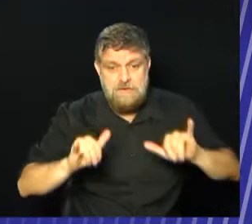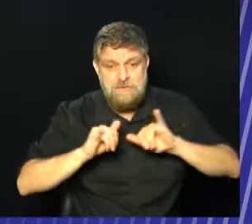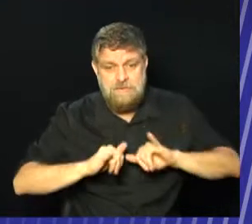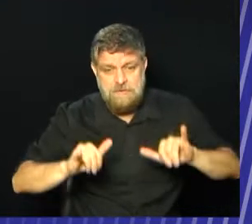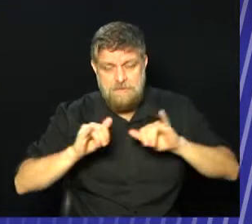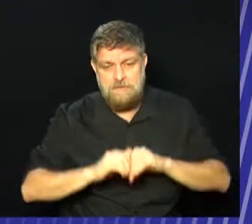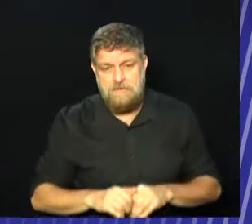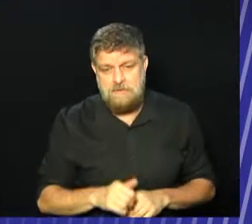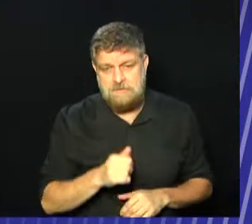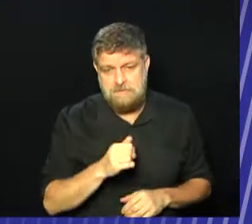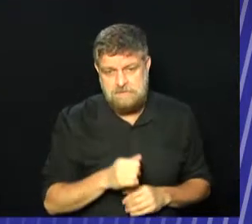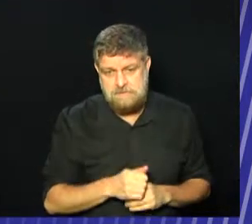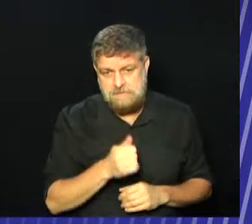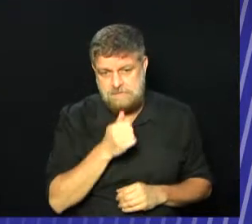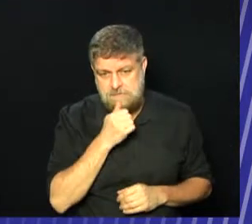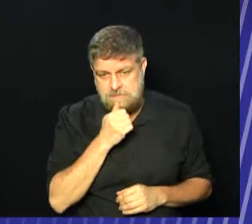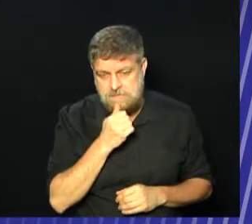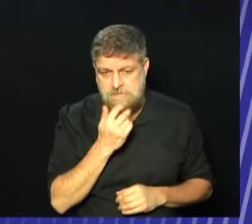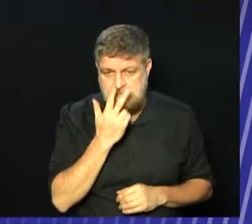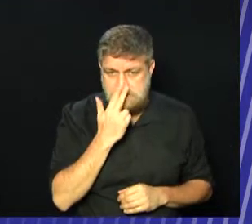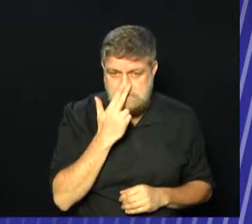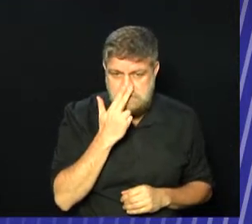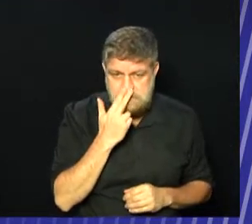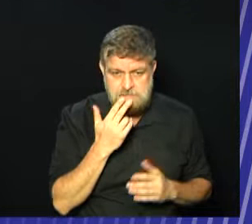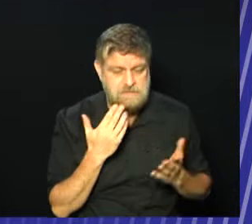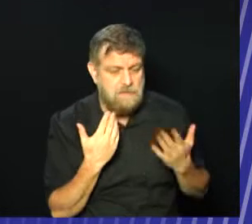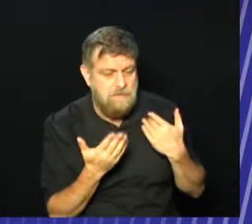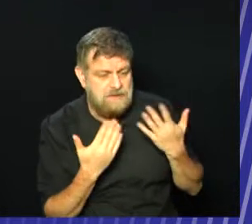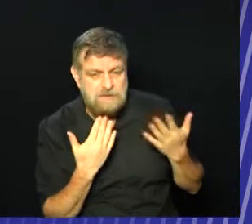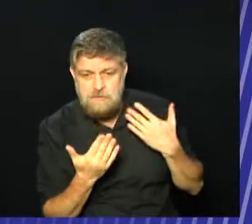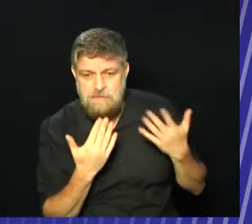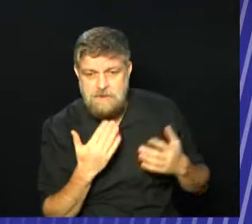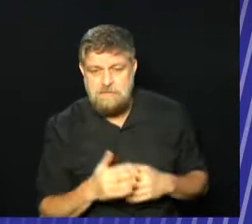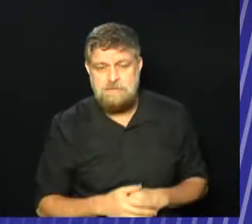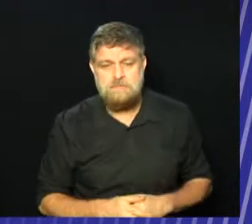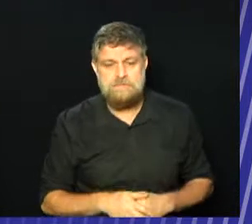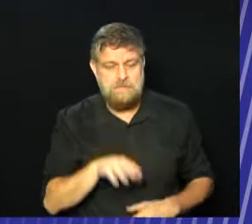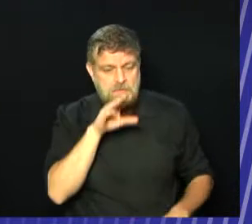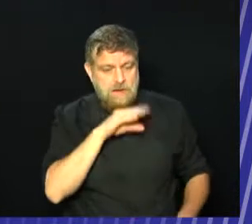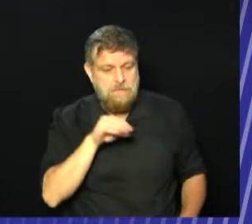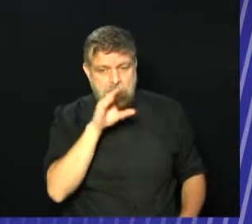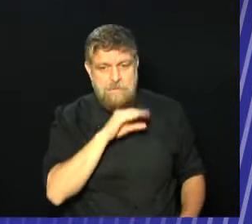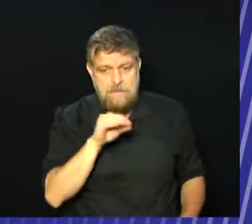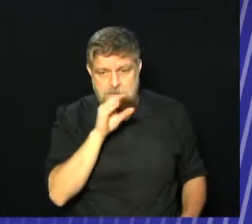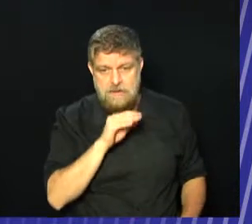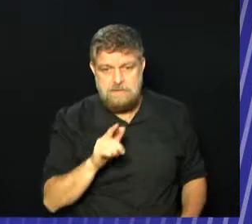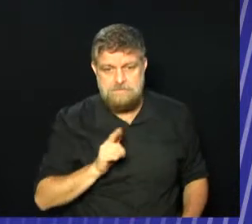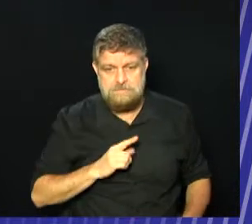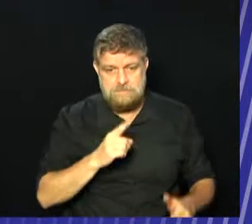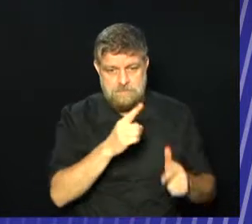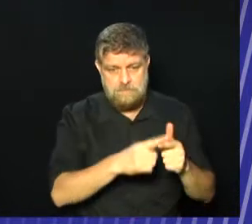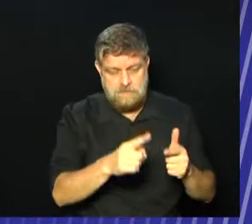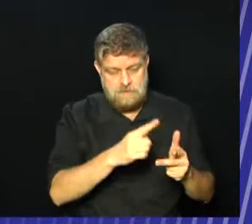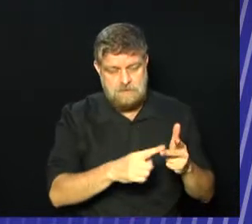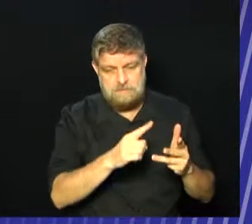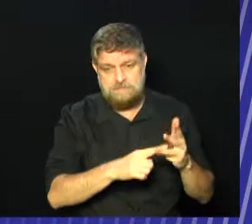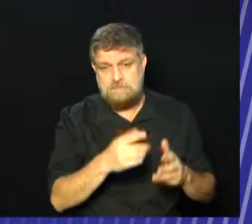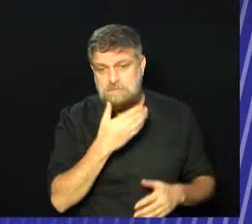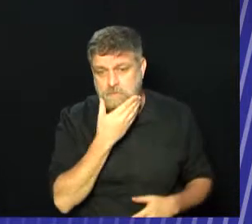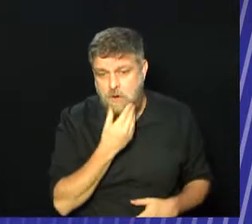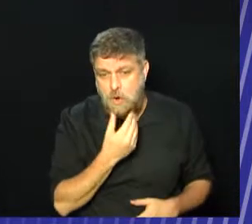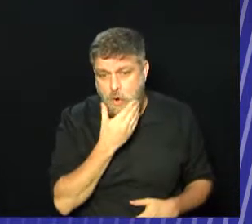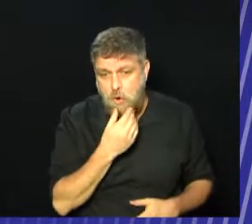com essa cara de papo de homem. A filosofia de falar sobre os problemas do homem, sobre